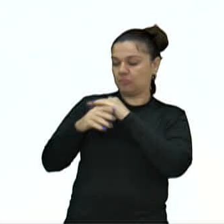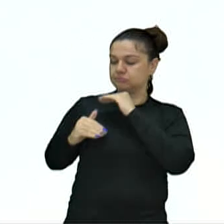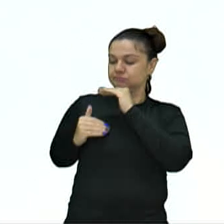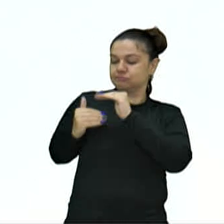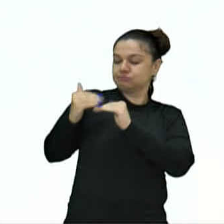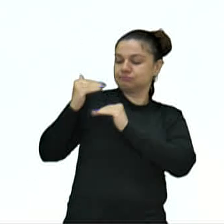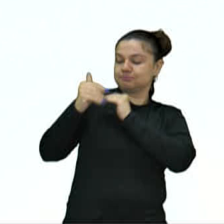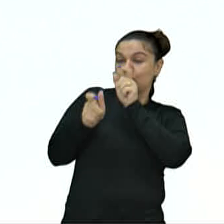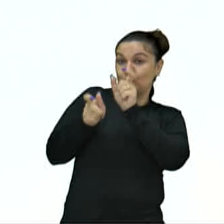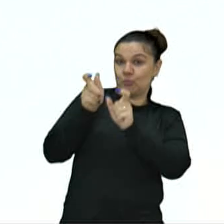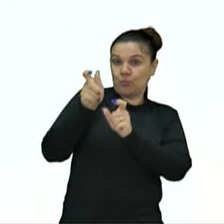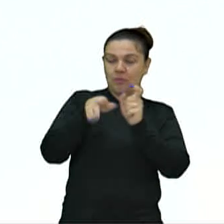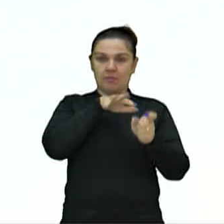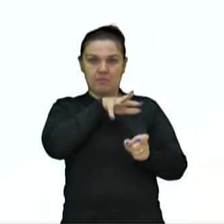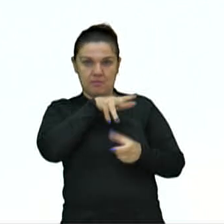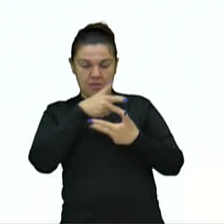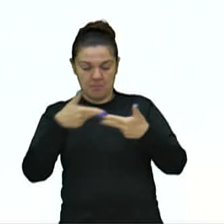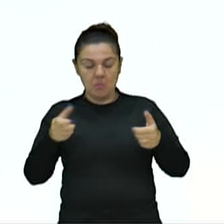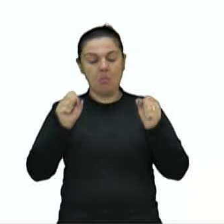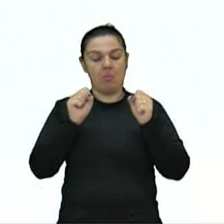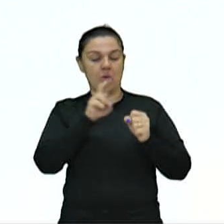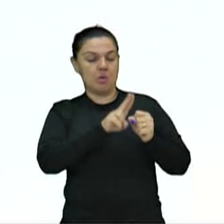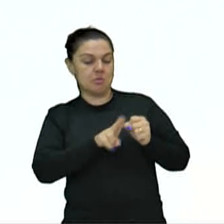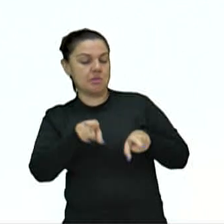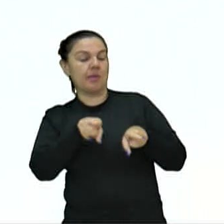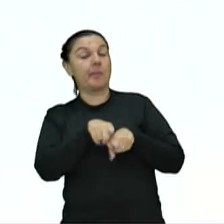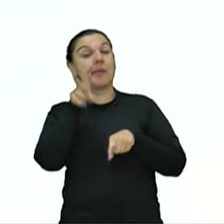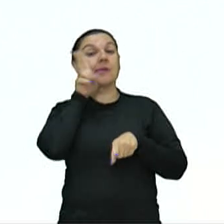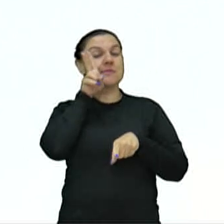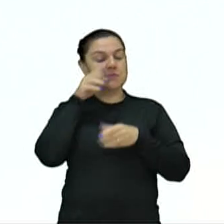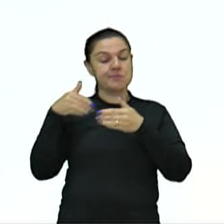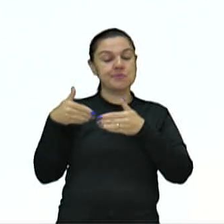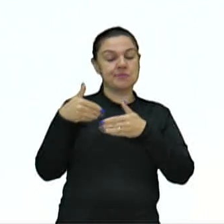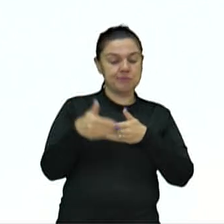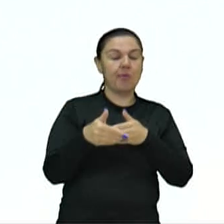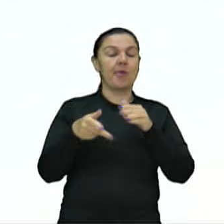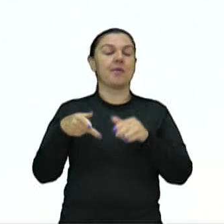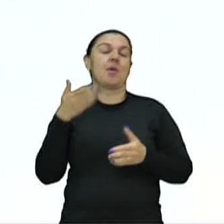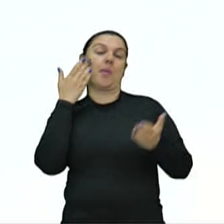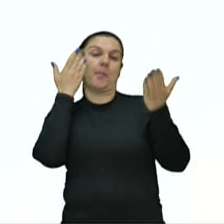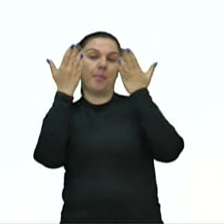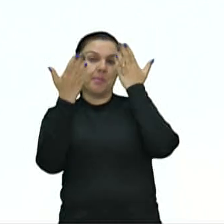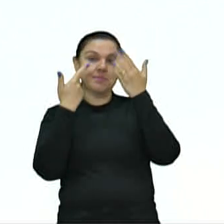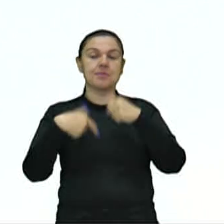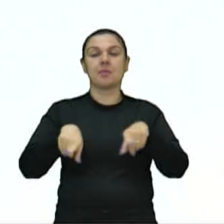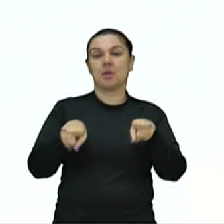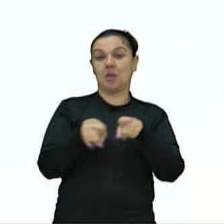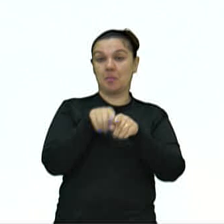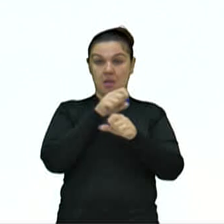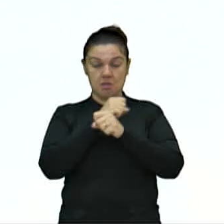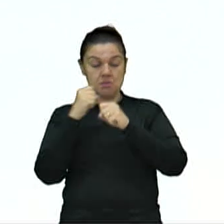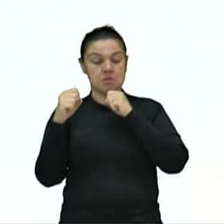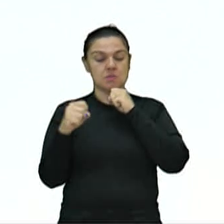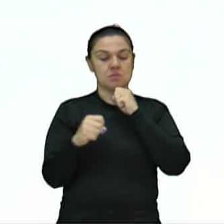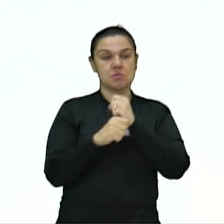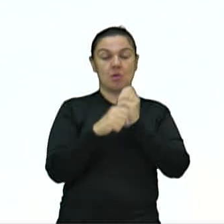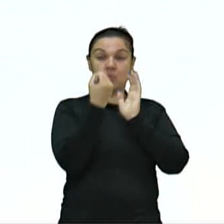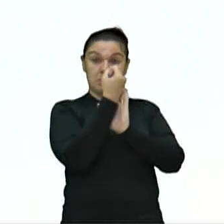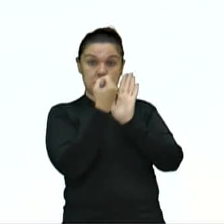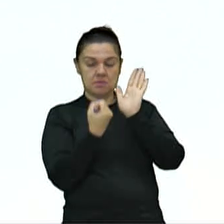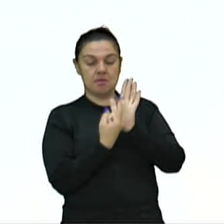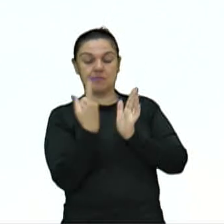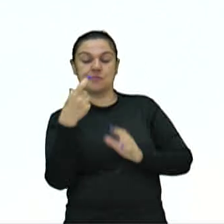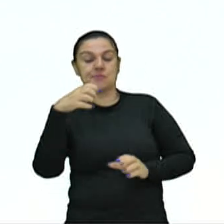ser utilizada ou servir de modelo para os historiadores, os psicólogos e os sociólogos do século XIX. Todos estes